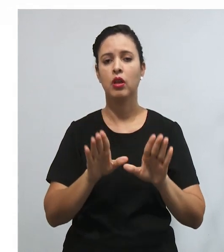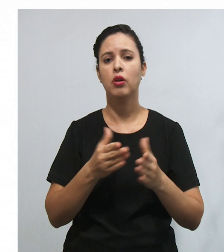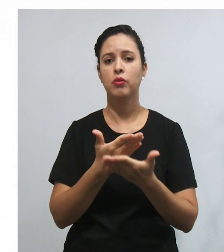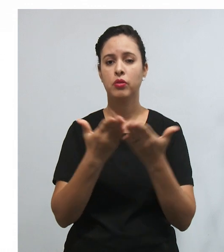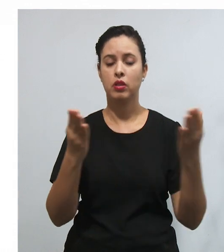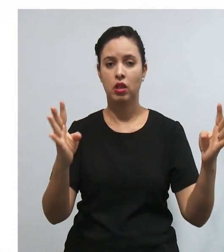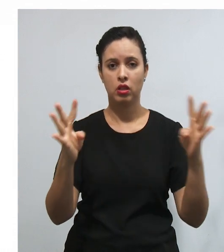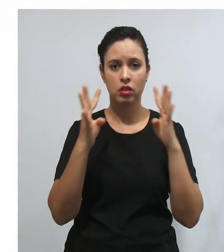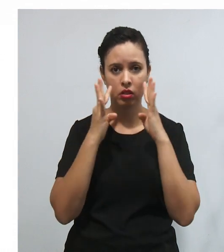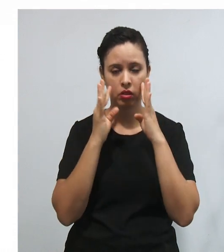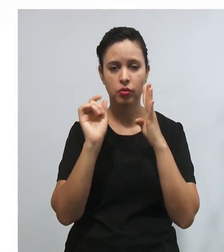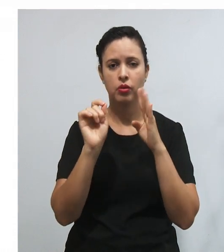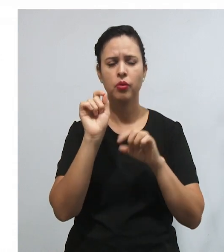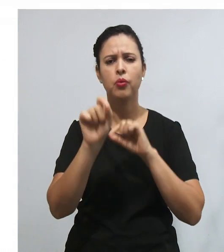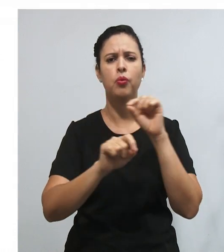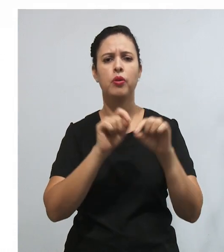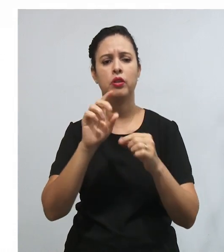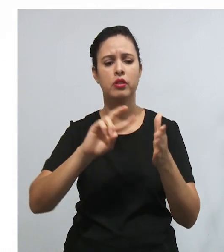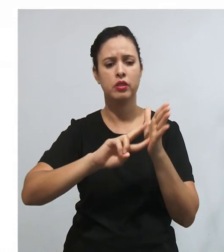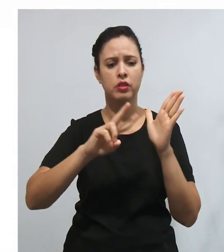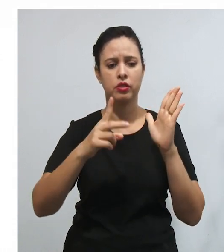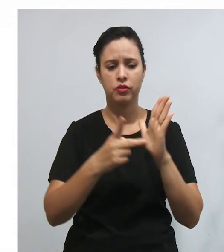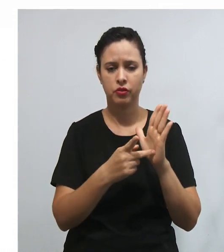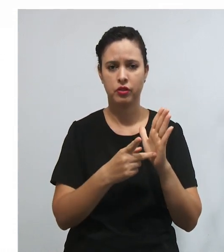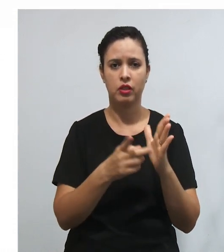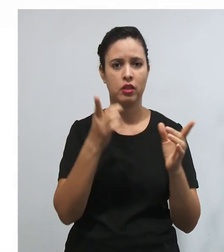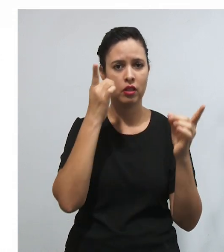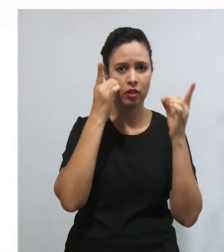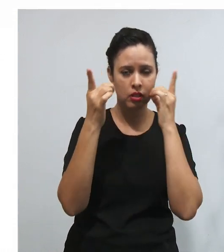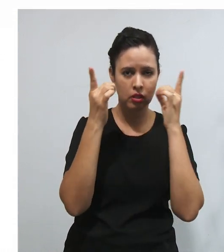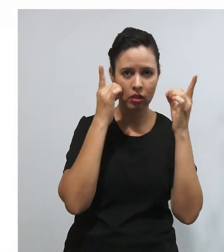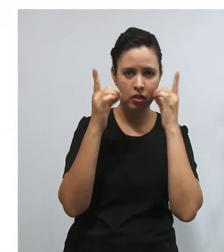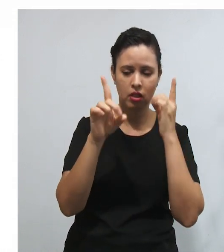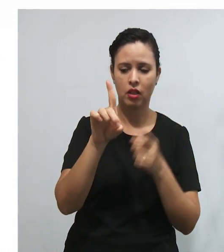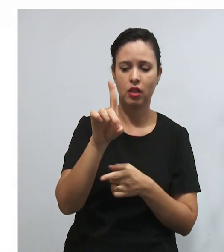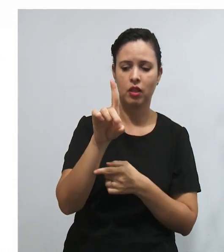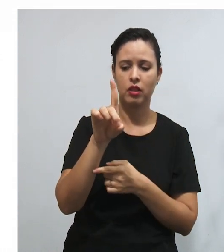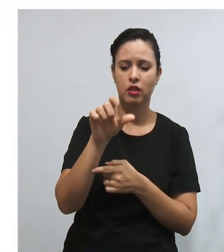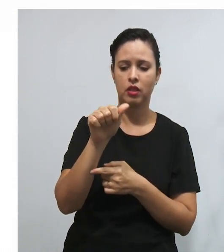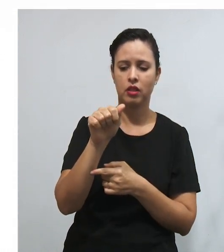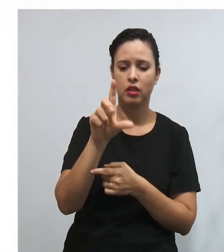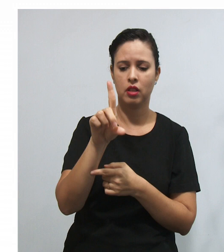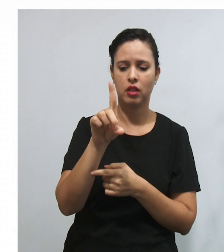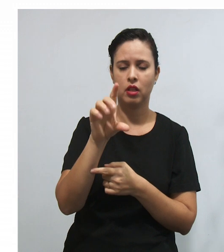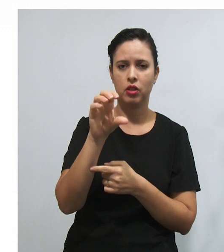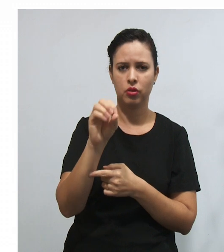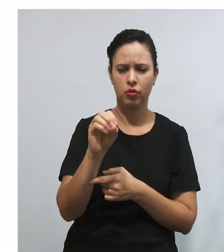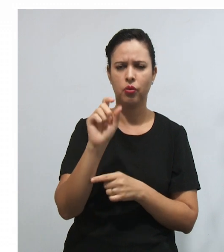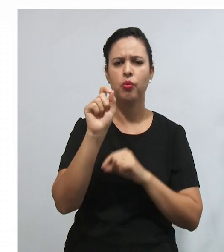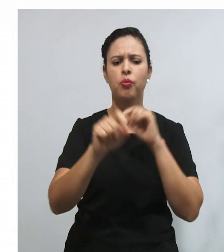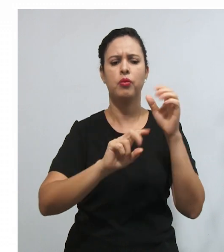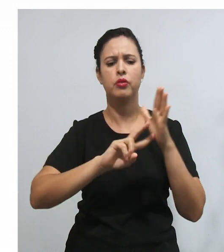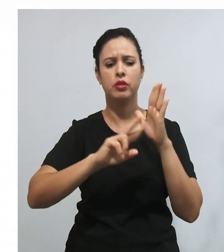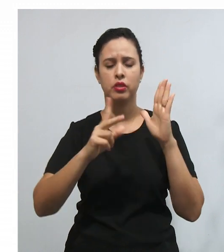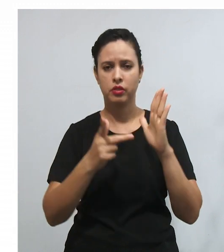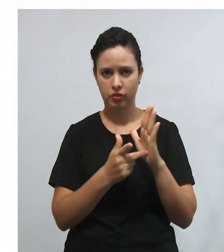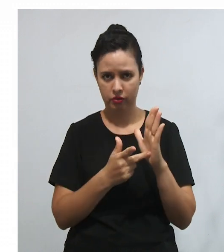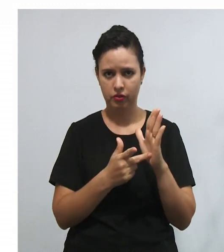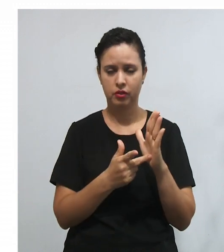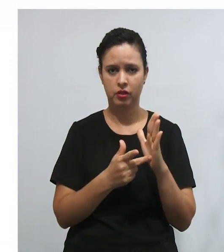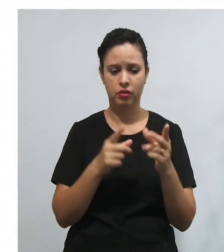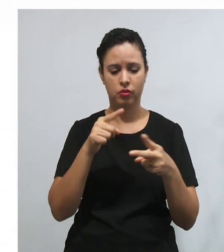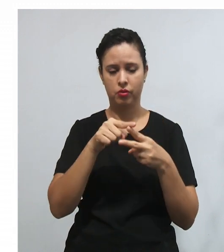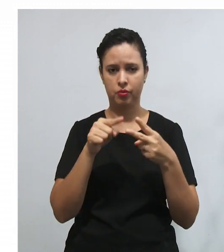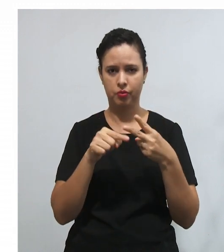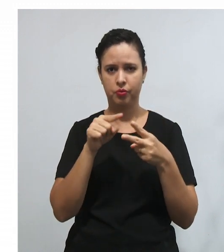sobre o que é o dado, que está aqui nessa parte, e o que é a informação. O que define esses dois? Vocês